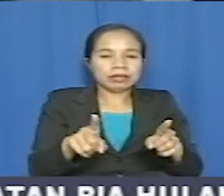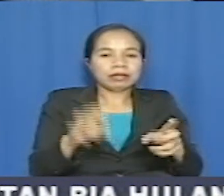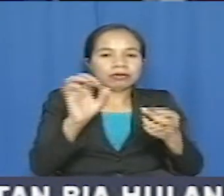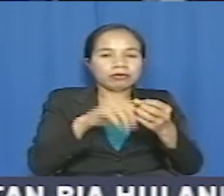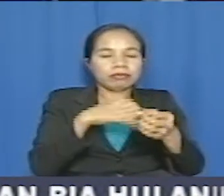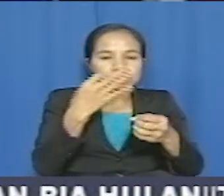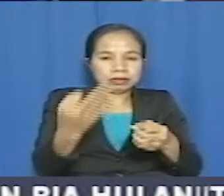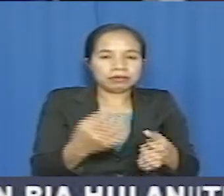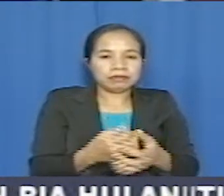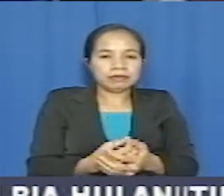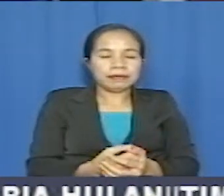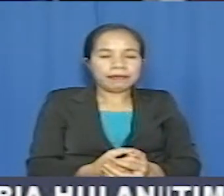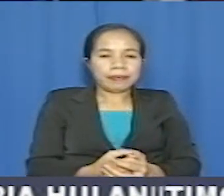Covid-19.